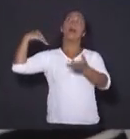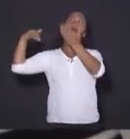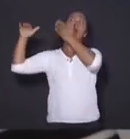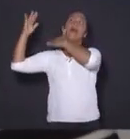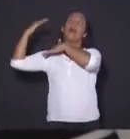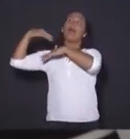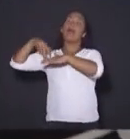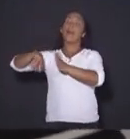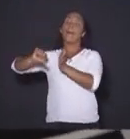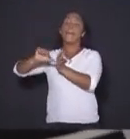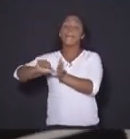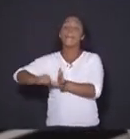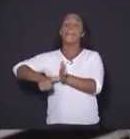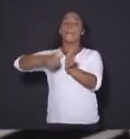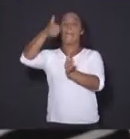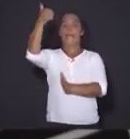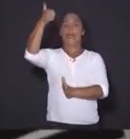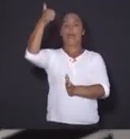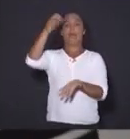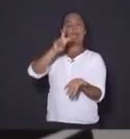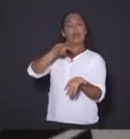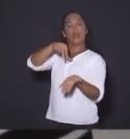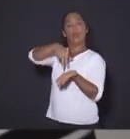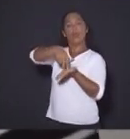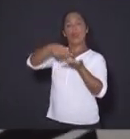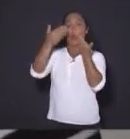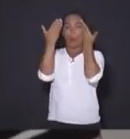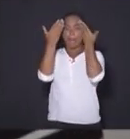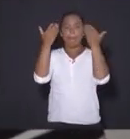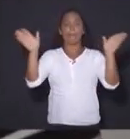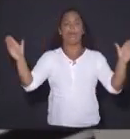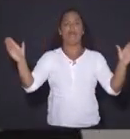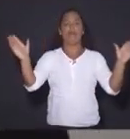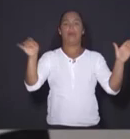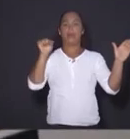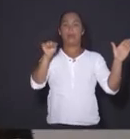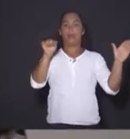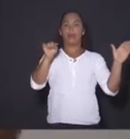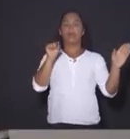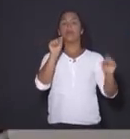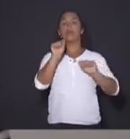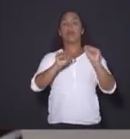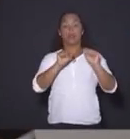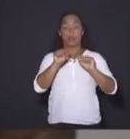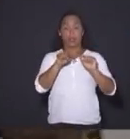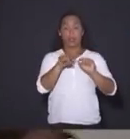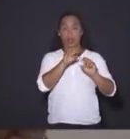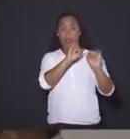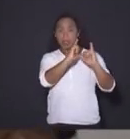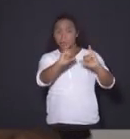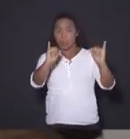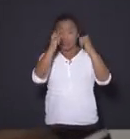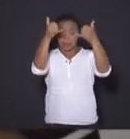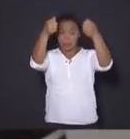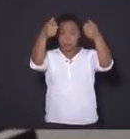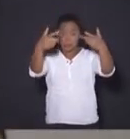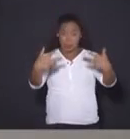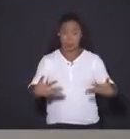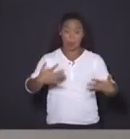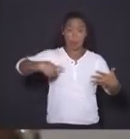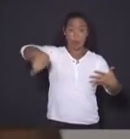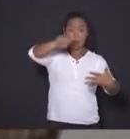sociedade brasileira publicamente que és esse aprendizado era importante para que nós brasil